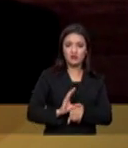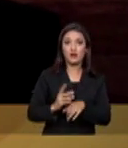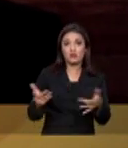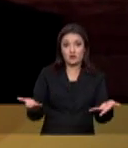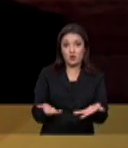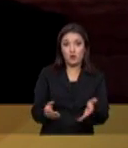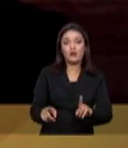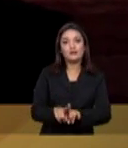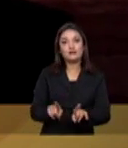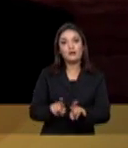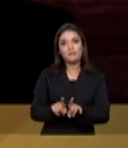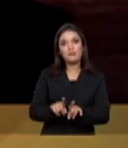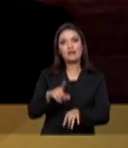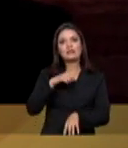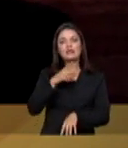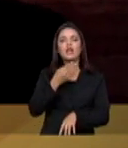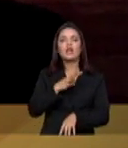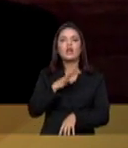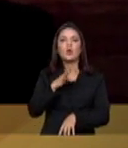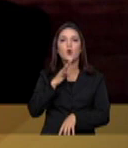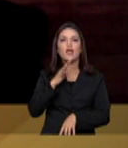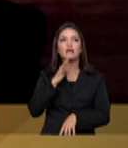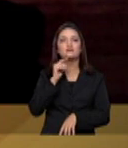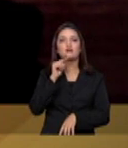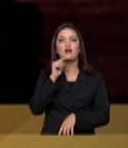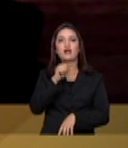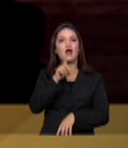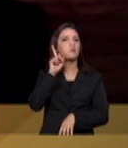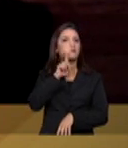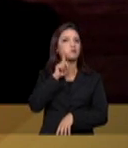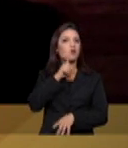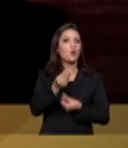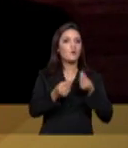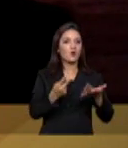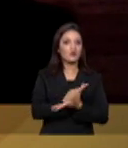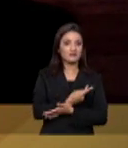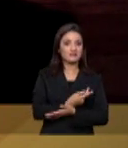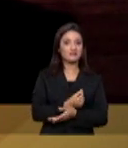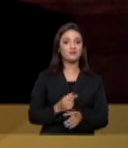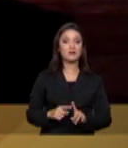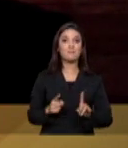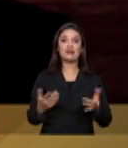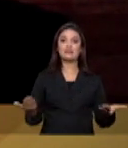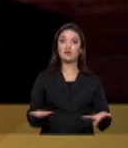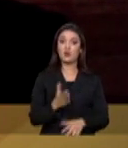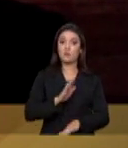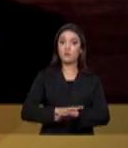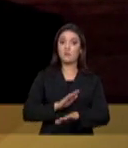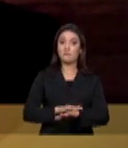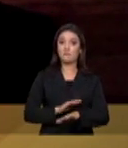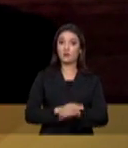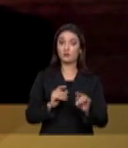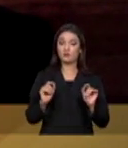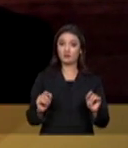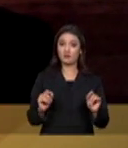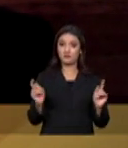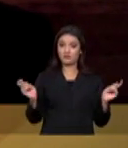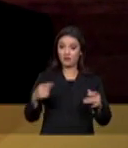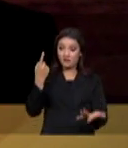suprema corte norte-americana é um dos momentos o lookbook de